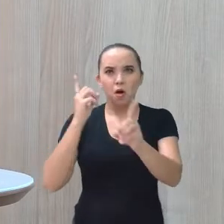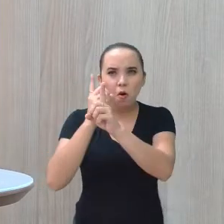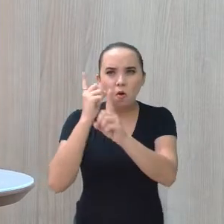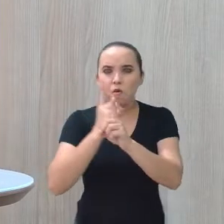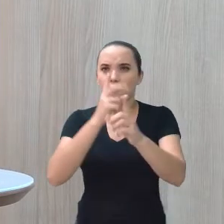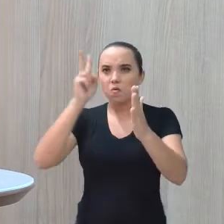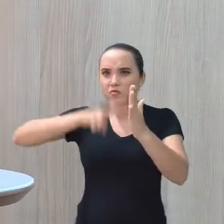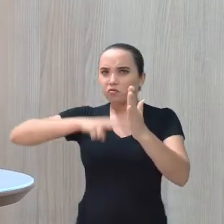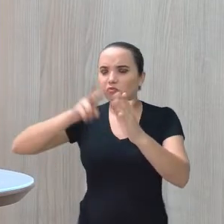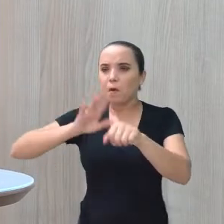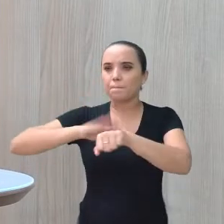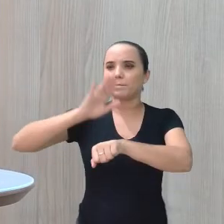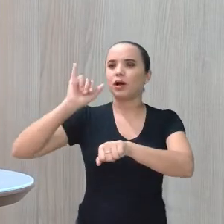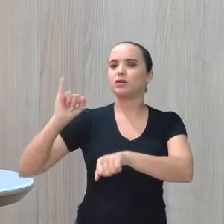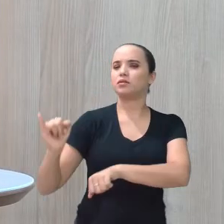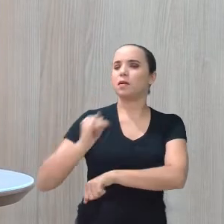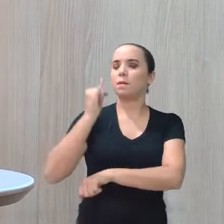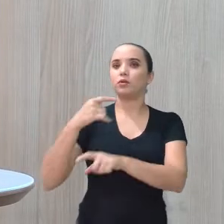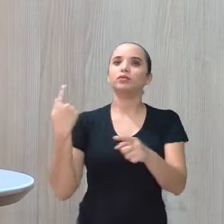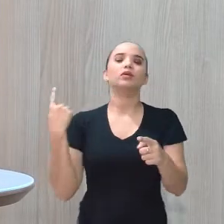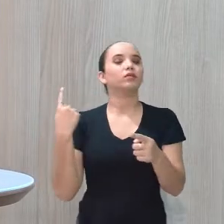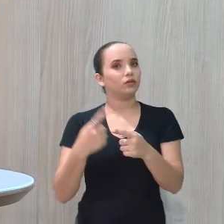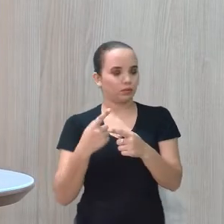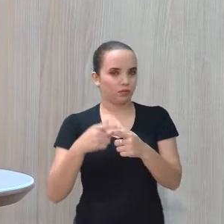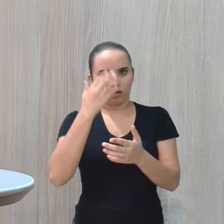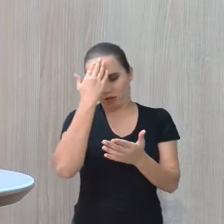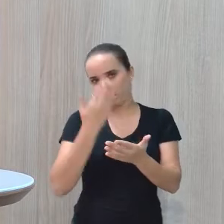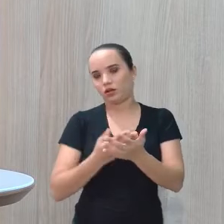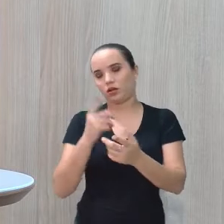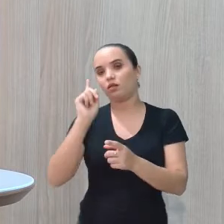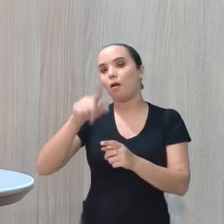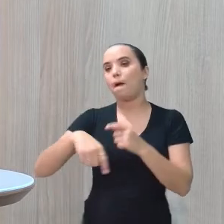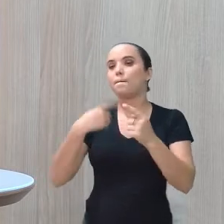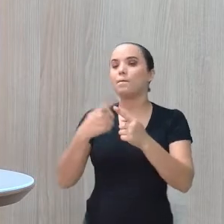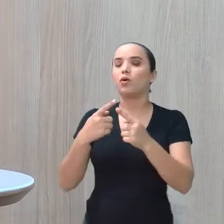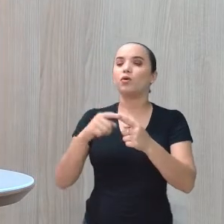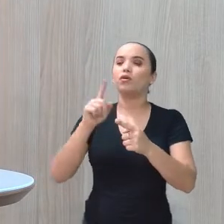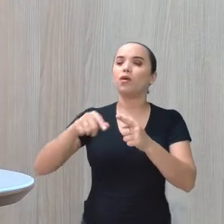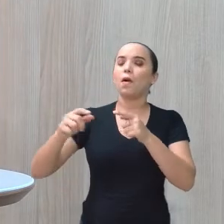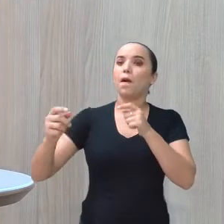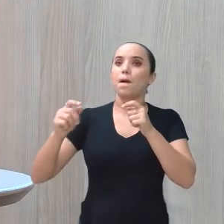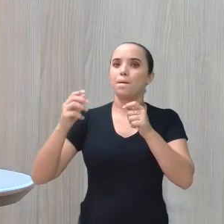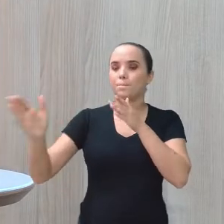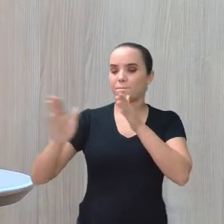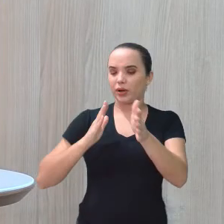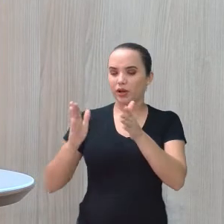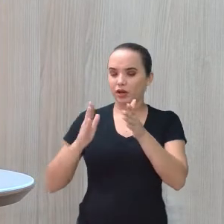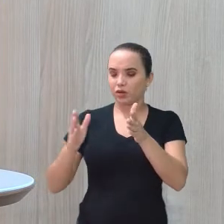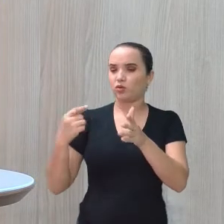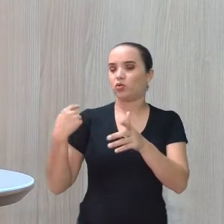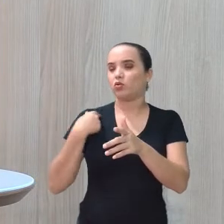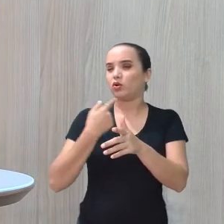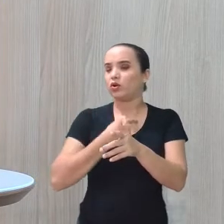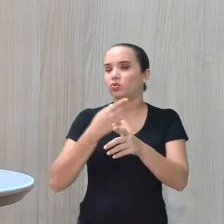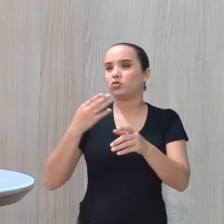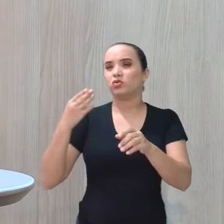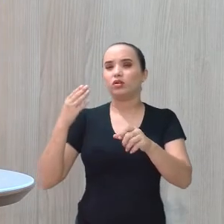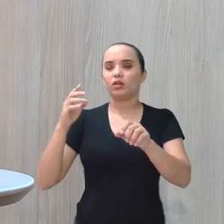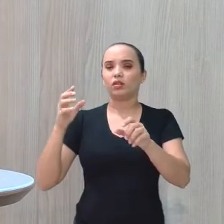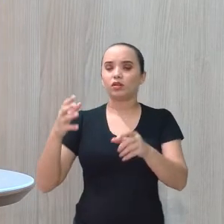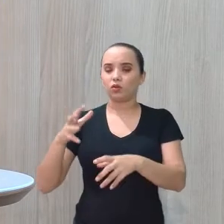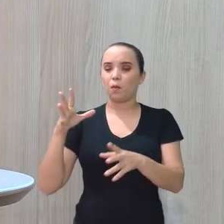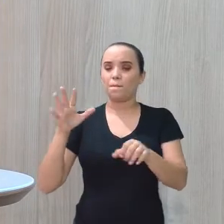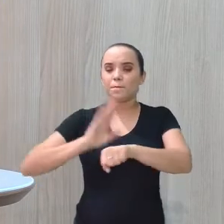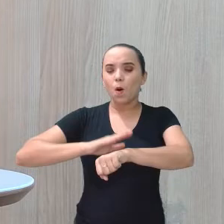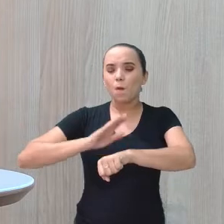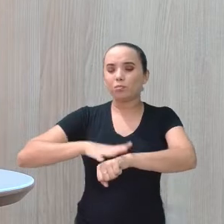Também porque a gente está vivendo um período de uma certa convulsão social, né? A gente está num período bem complicado